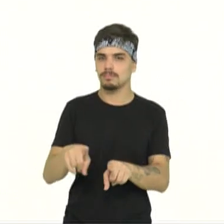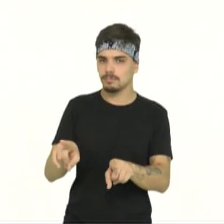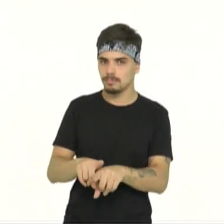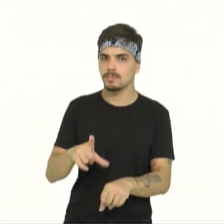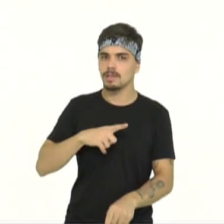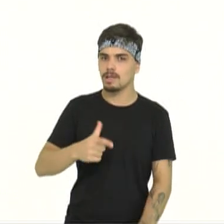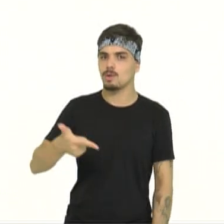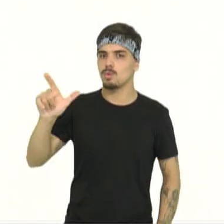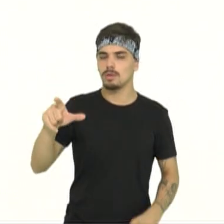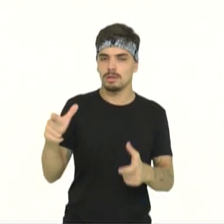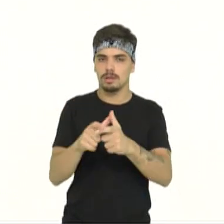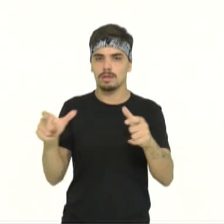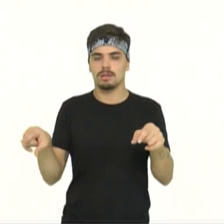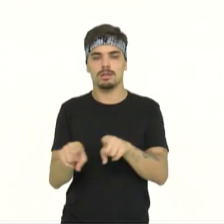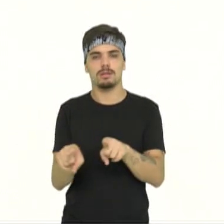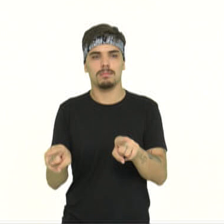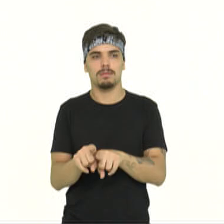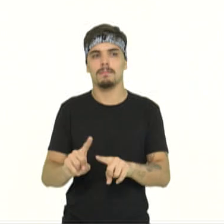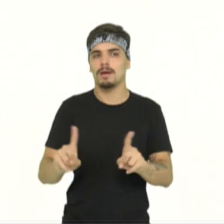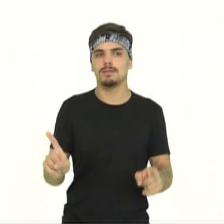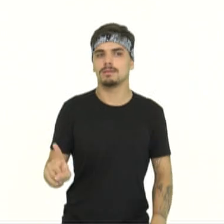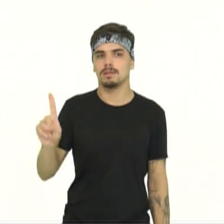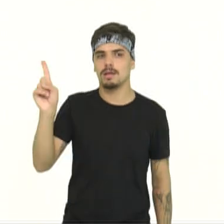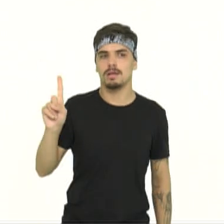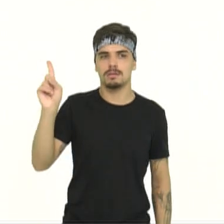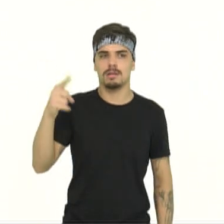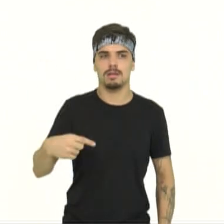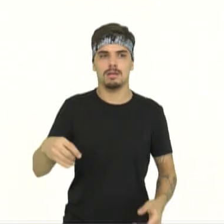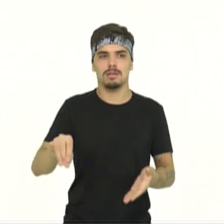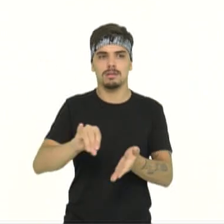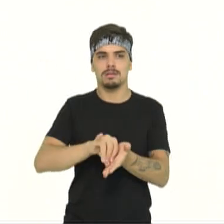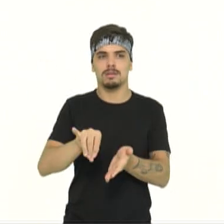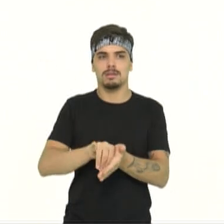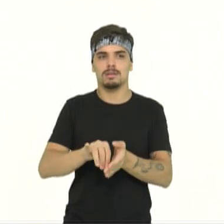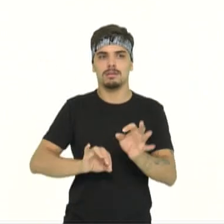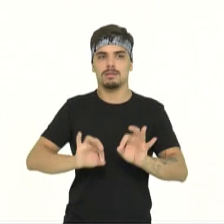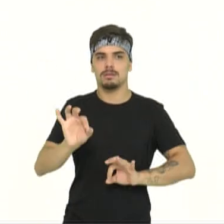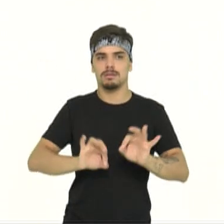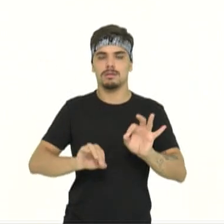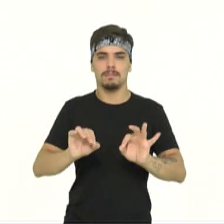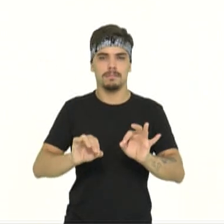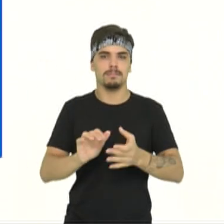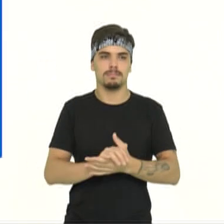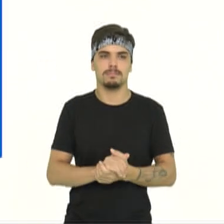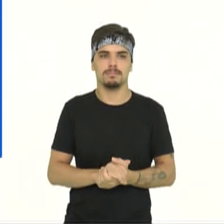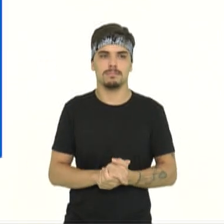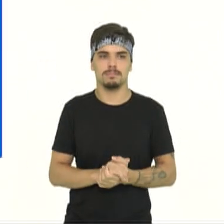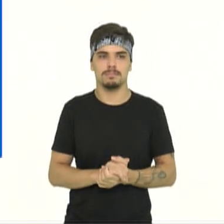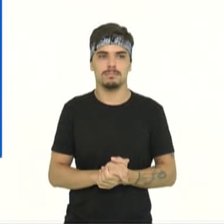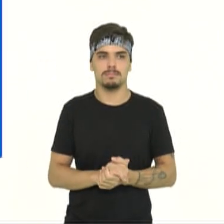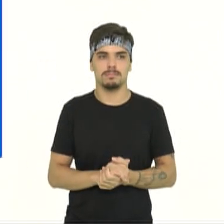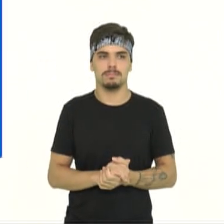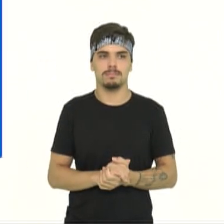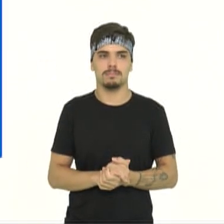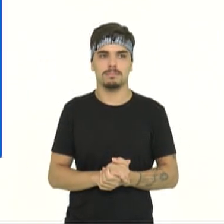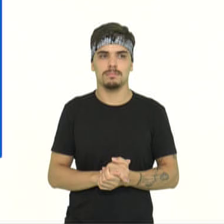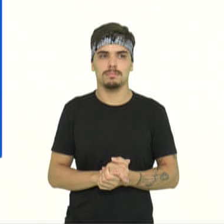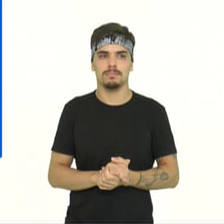grandes cidades na Nova Zelândia, mas Auckland é o centro financeiro, né, que foi planejado aí pela Nova